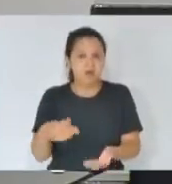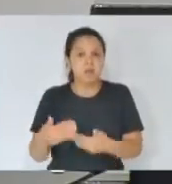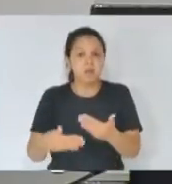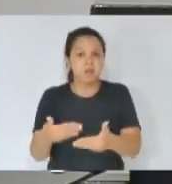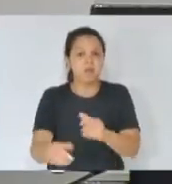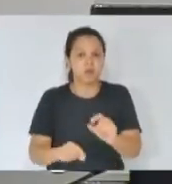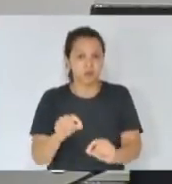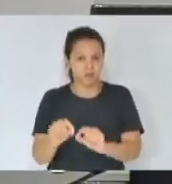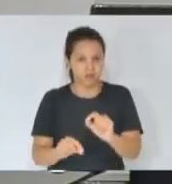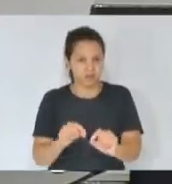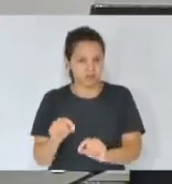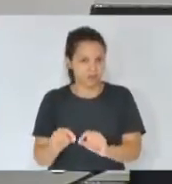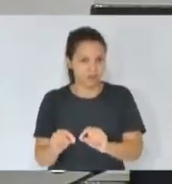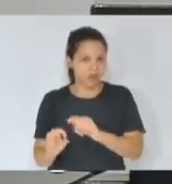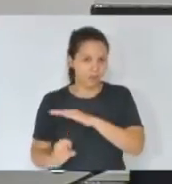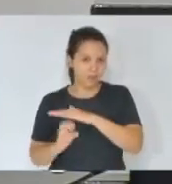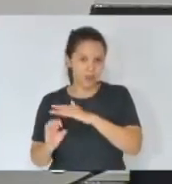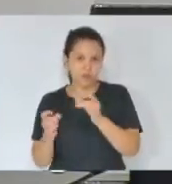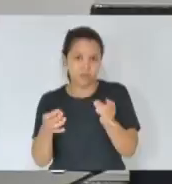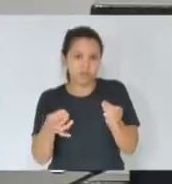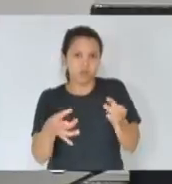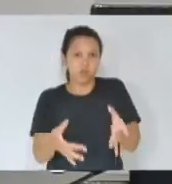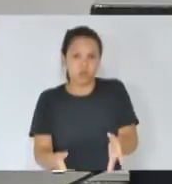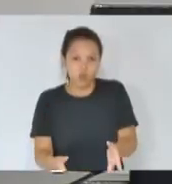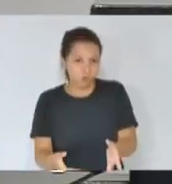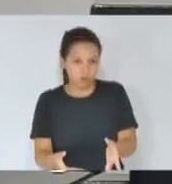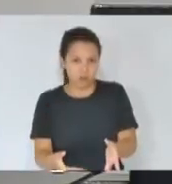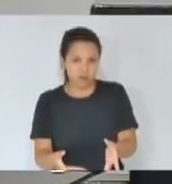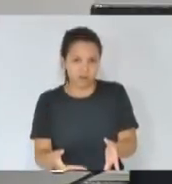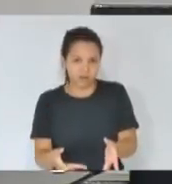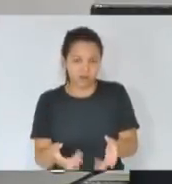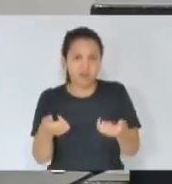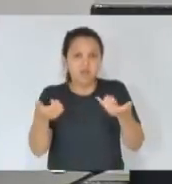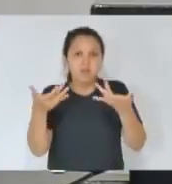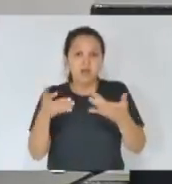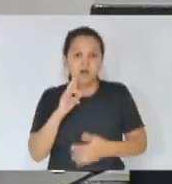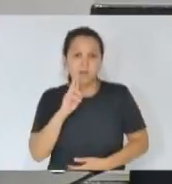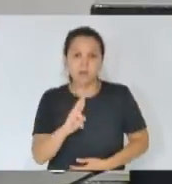A empresa abandonou a obra e ninguém dá explicação.